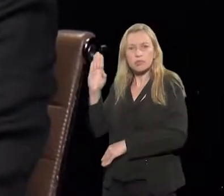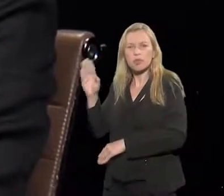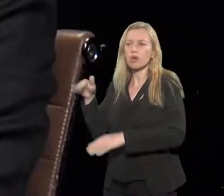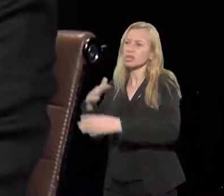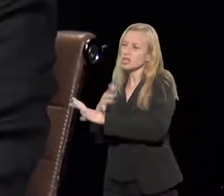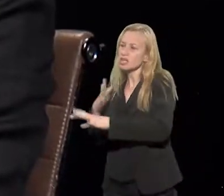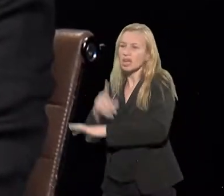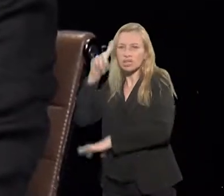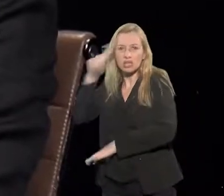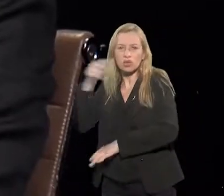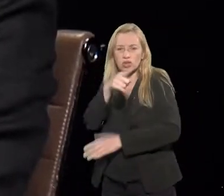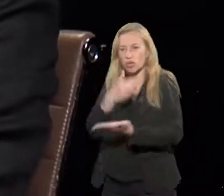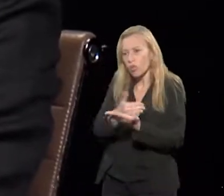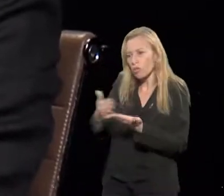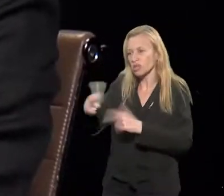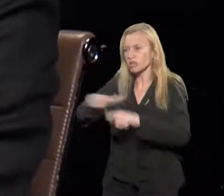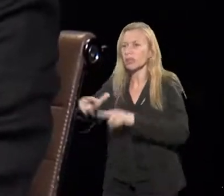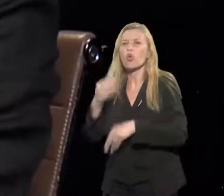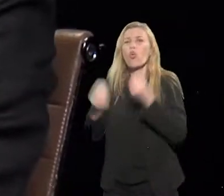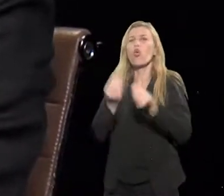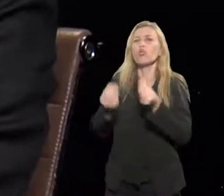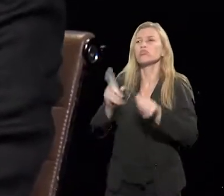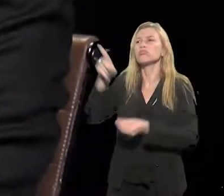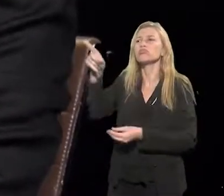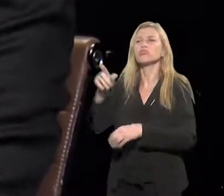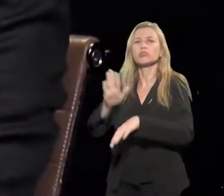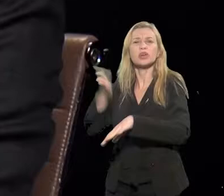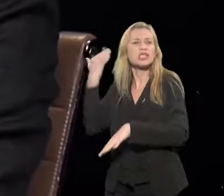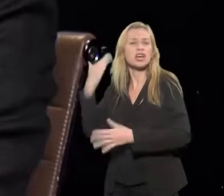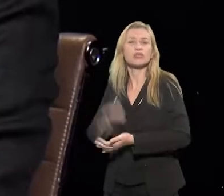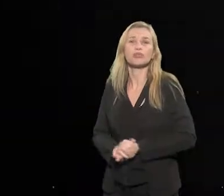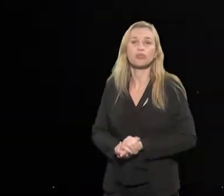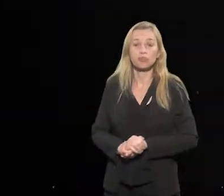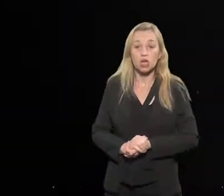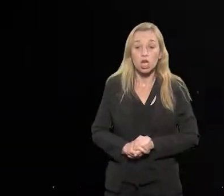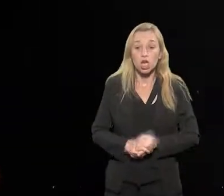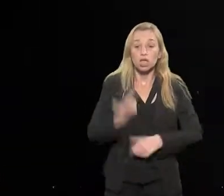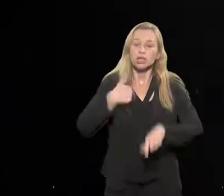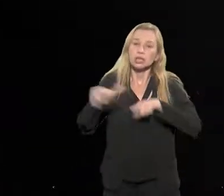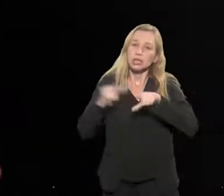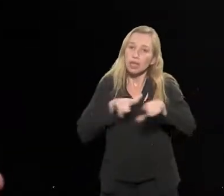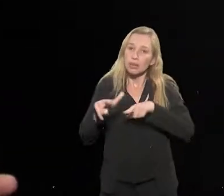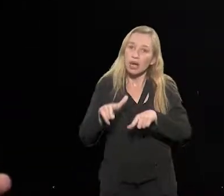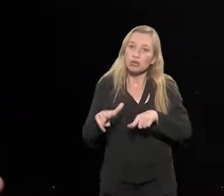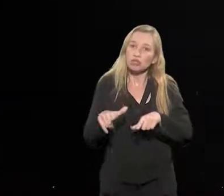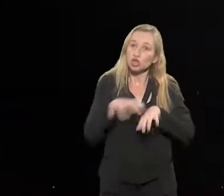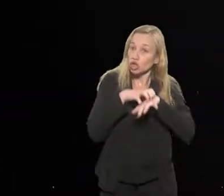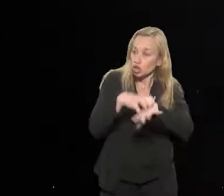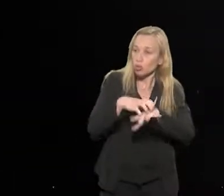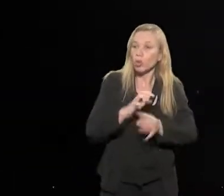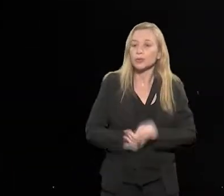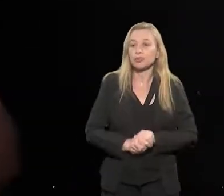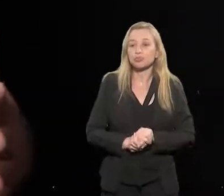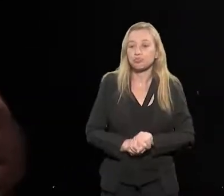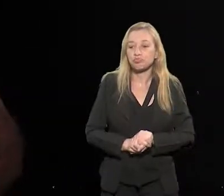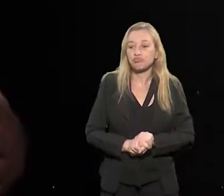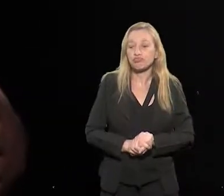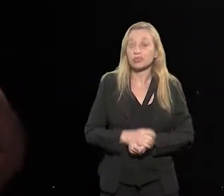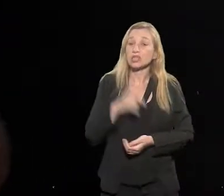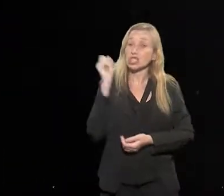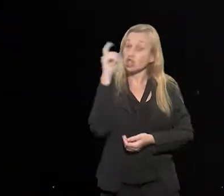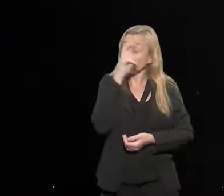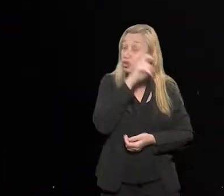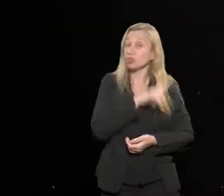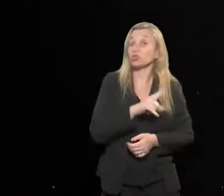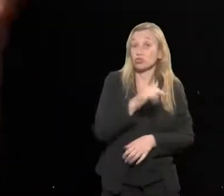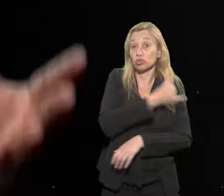Deus, quando você começa com esse serviço. Como é que era naquela época? Em termos de serviço de transporte,